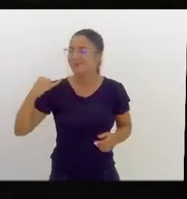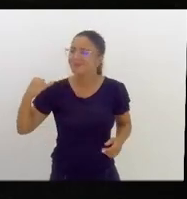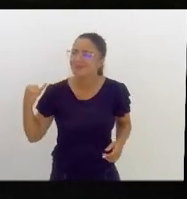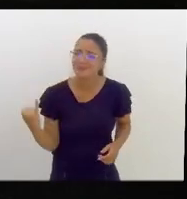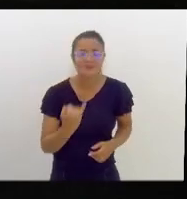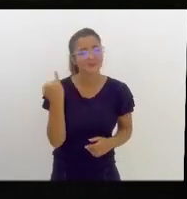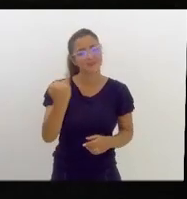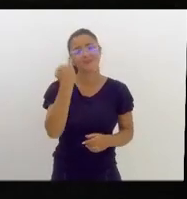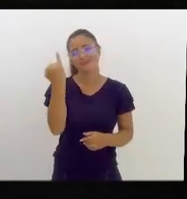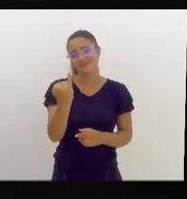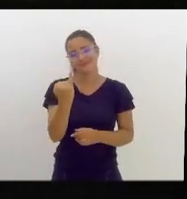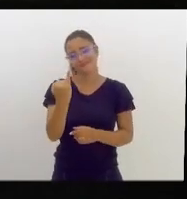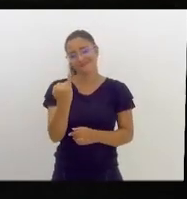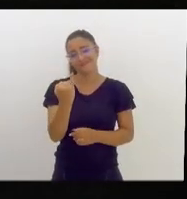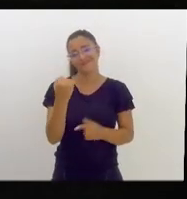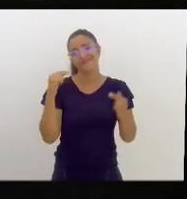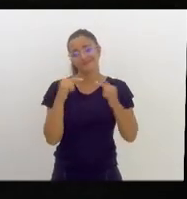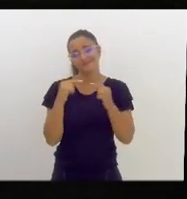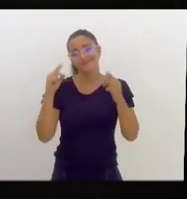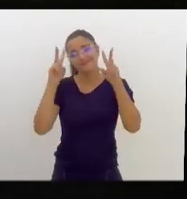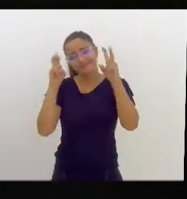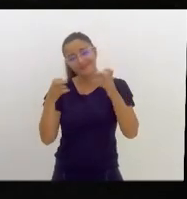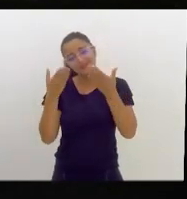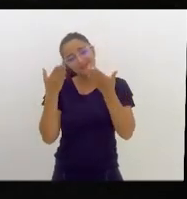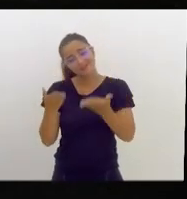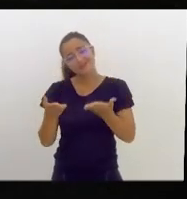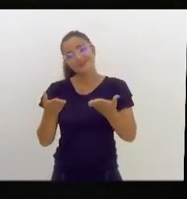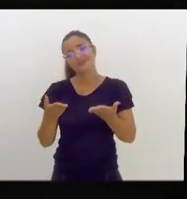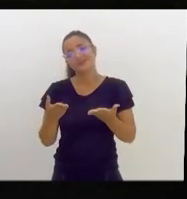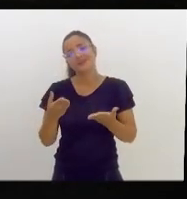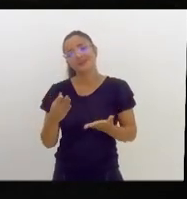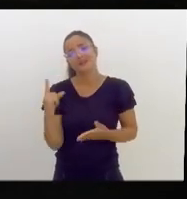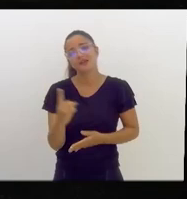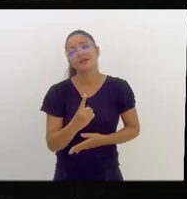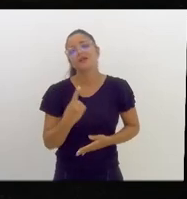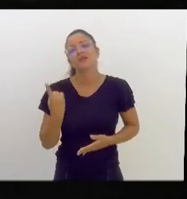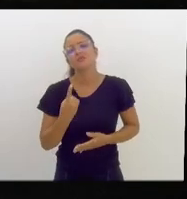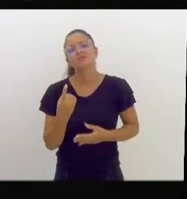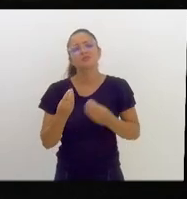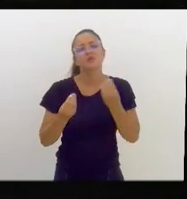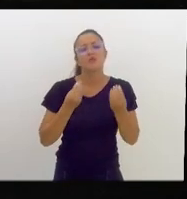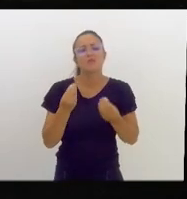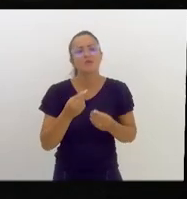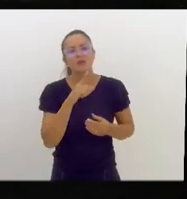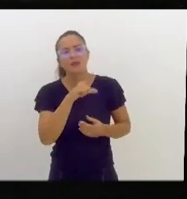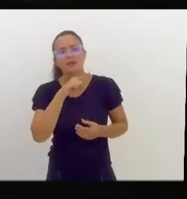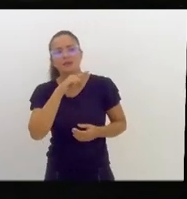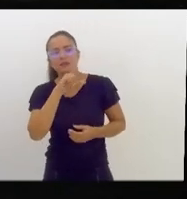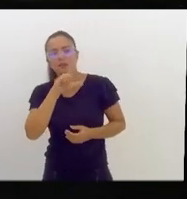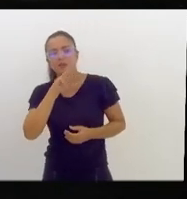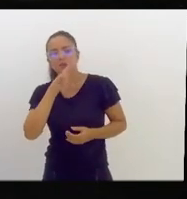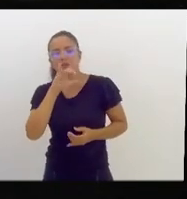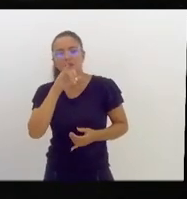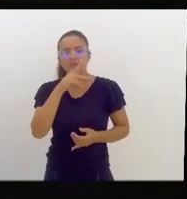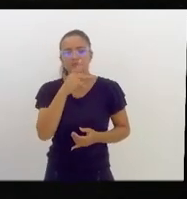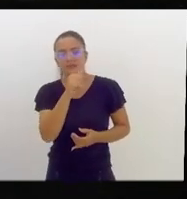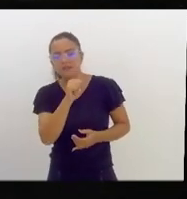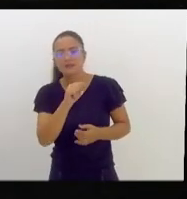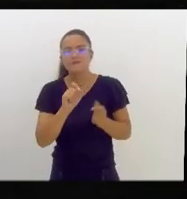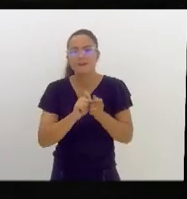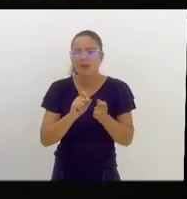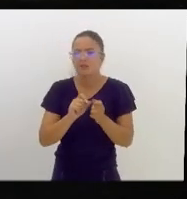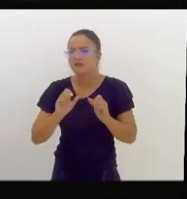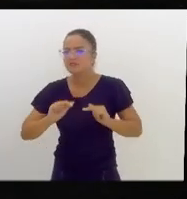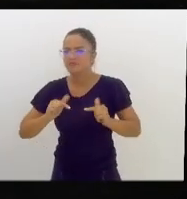o tema que nós estamos tratando. A maneira pela qual ela foi conduzida também foi muito pertinente,